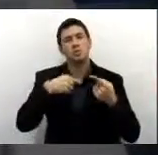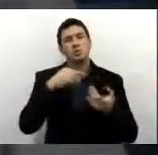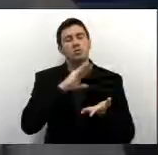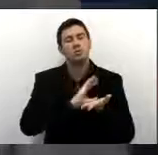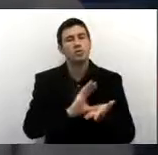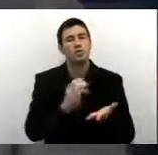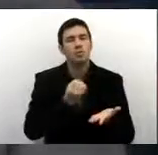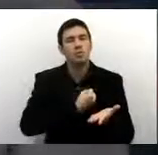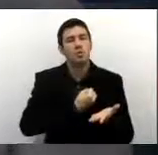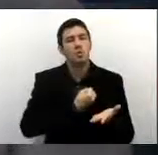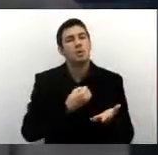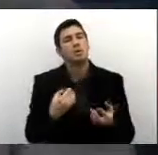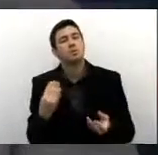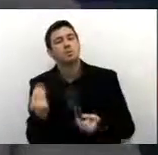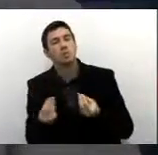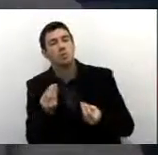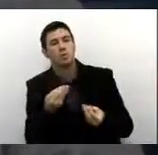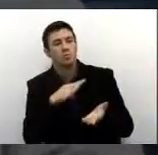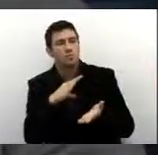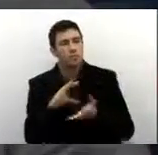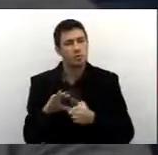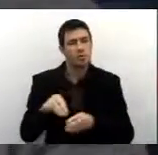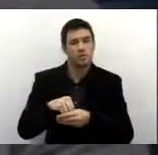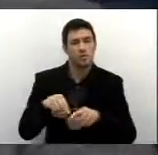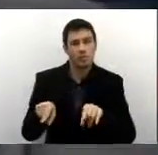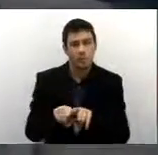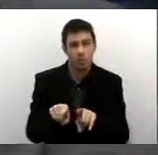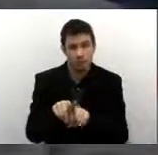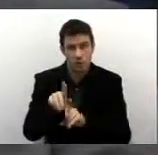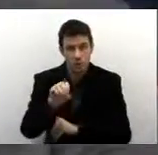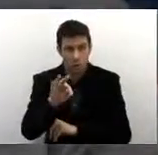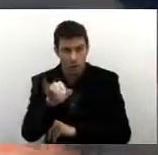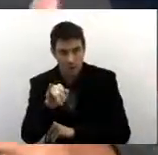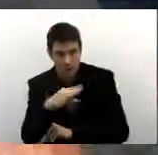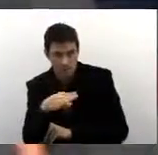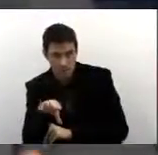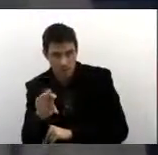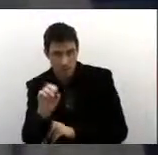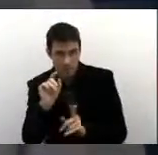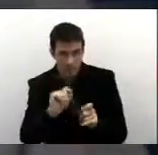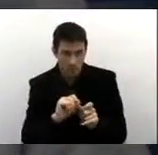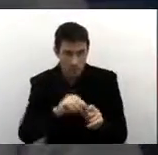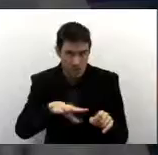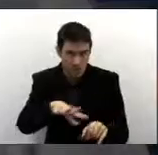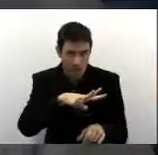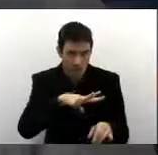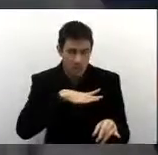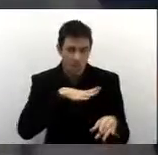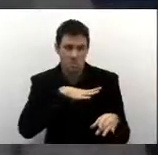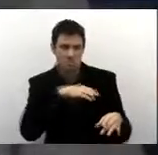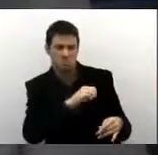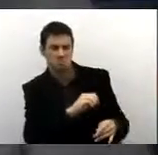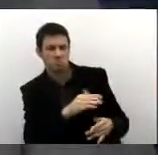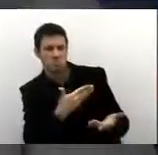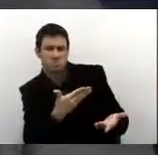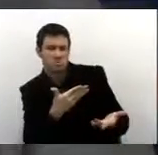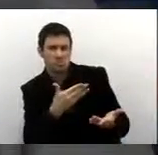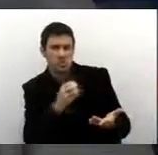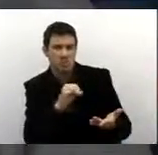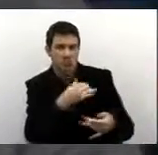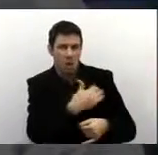investido, o porquê disso aqui, que vai ser as dotações que são investidas na área, seja na tratamento de esgoto,